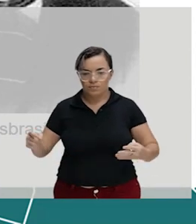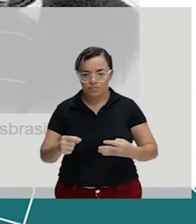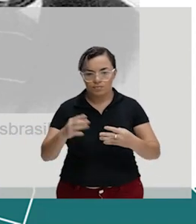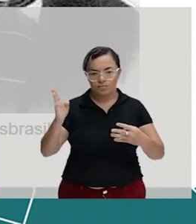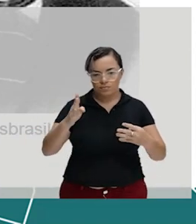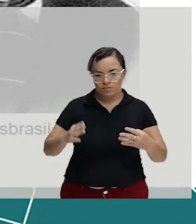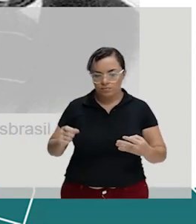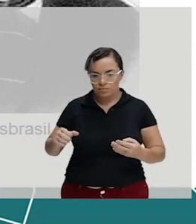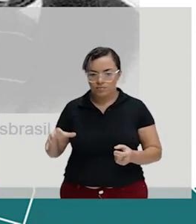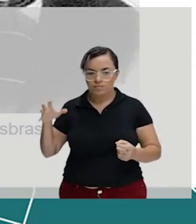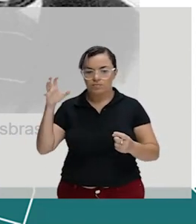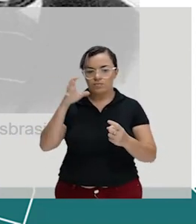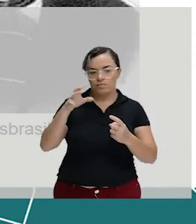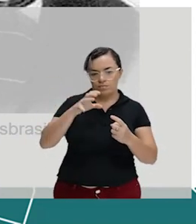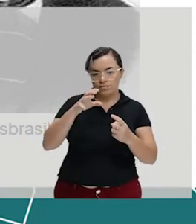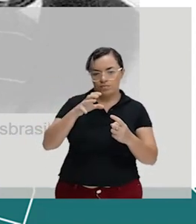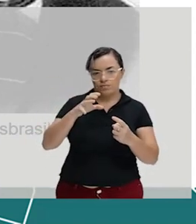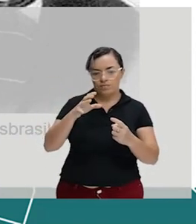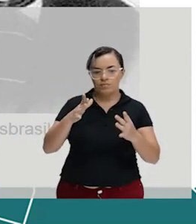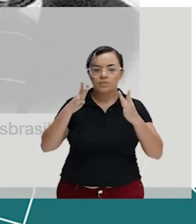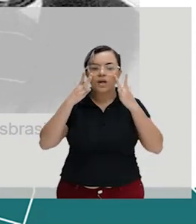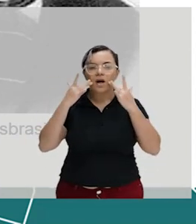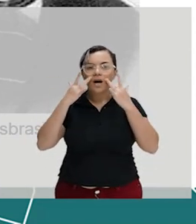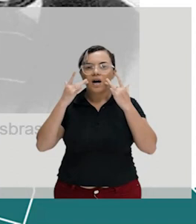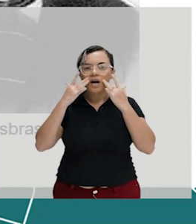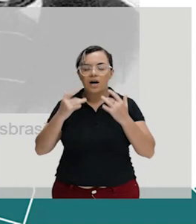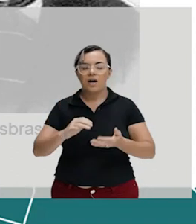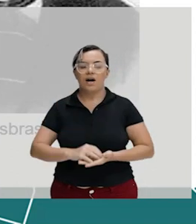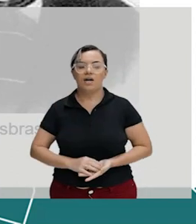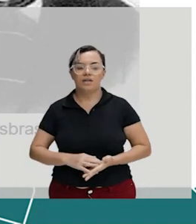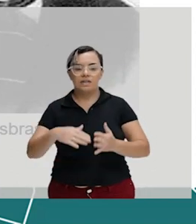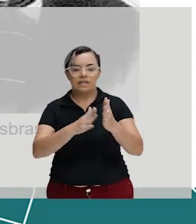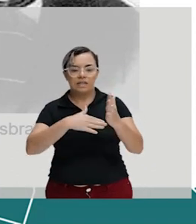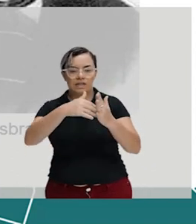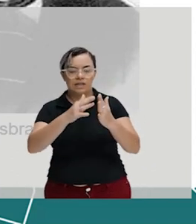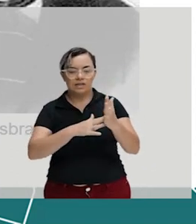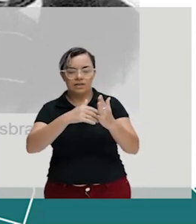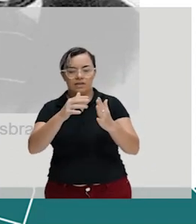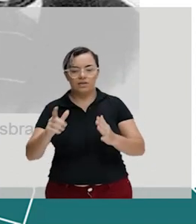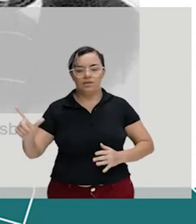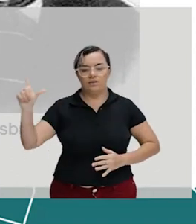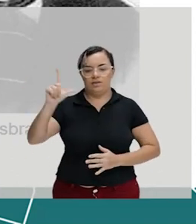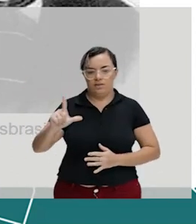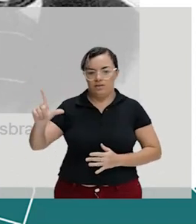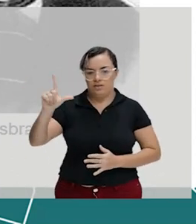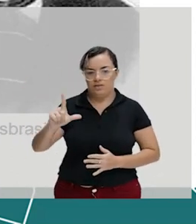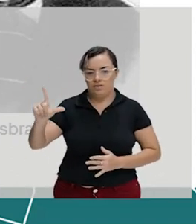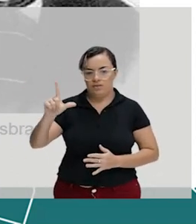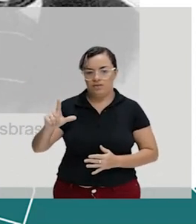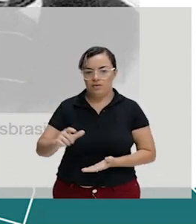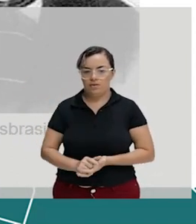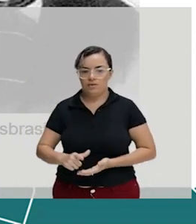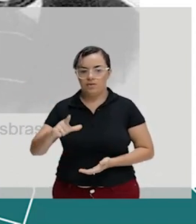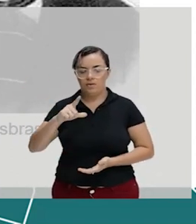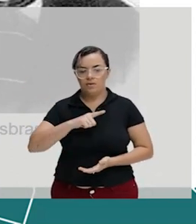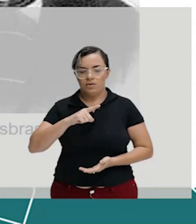teatro e as artes Marcos domin hein fala disso aqui e além da literatura aí tenho